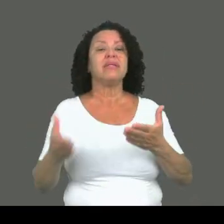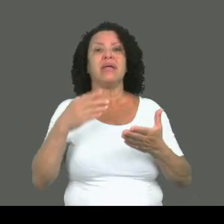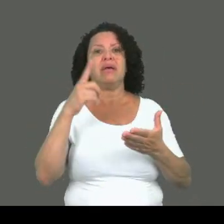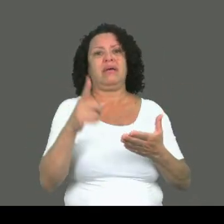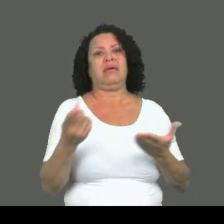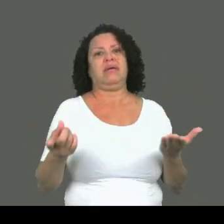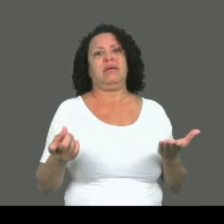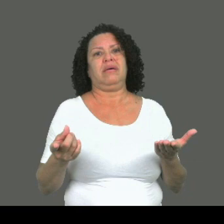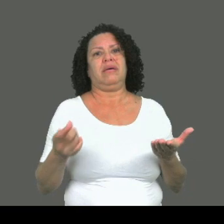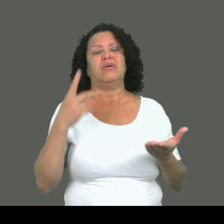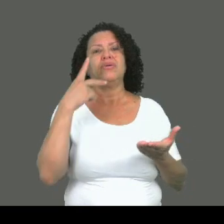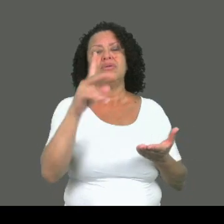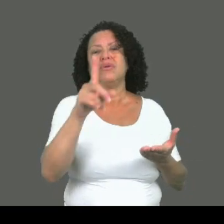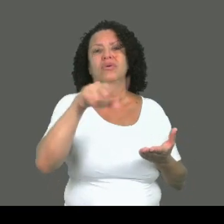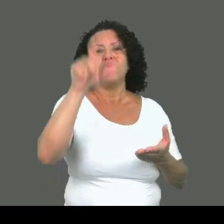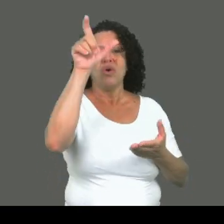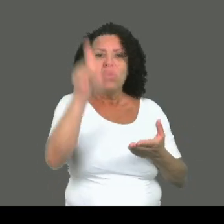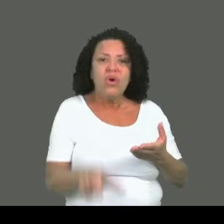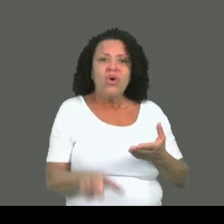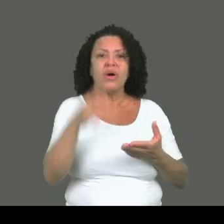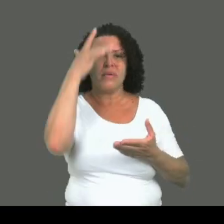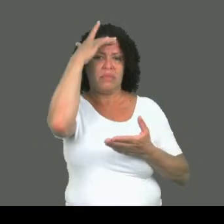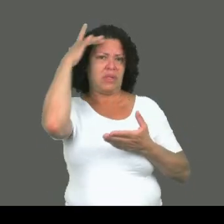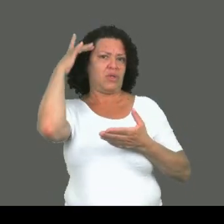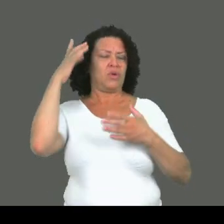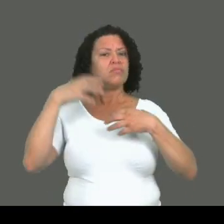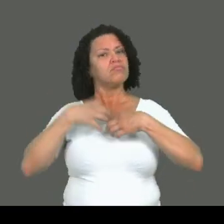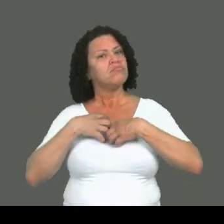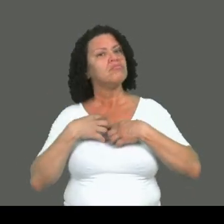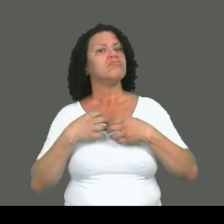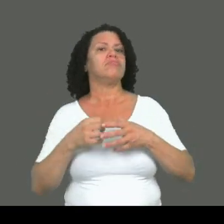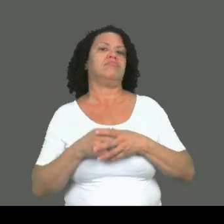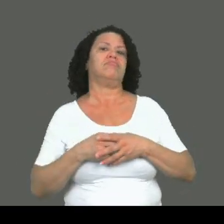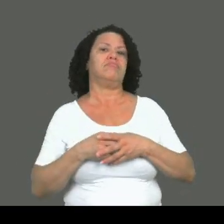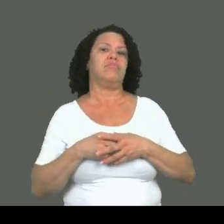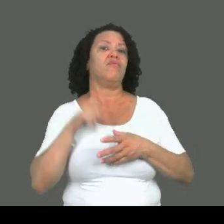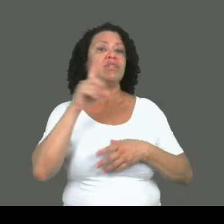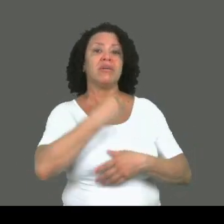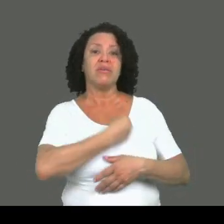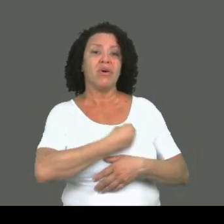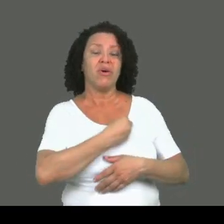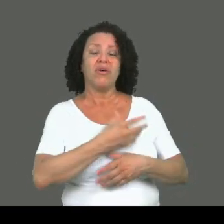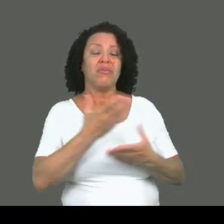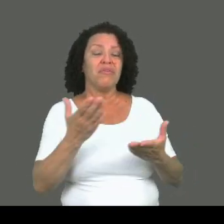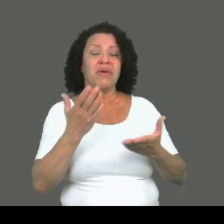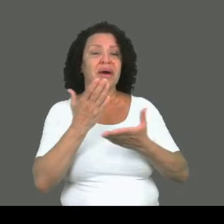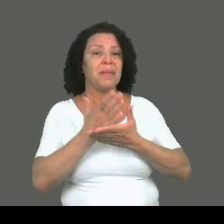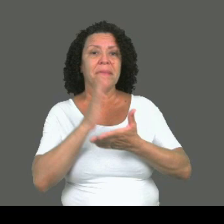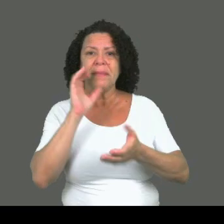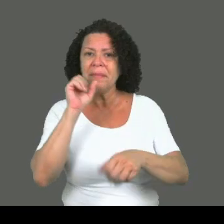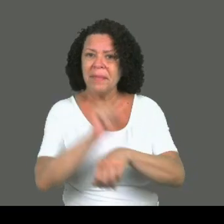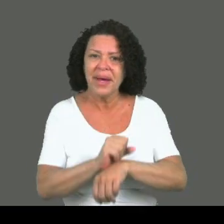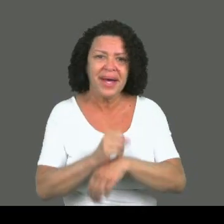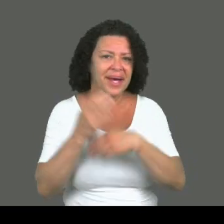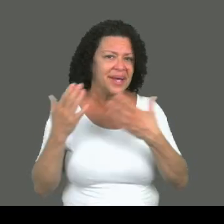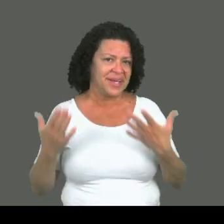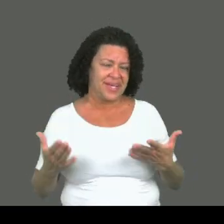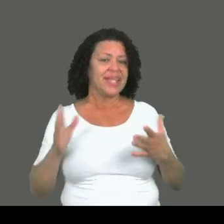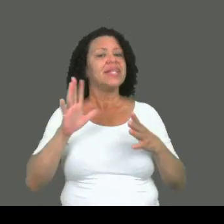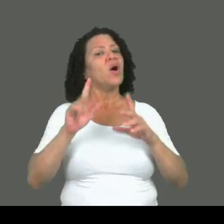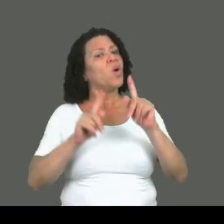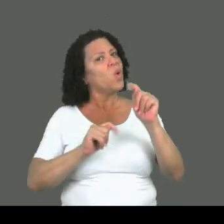por conta disso, você não vai deixar de viver, né, por conta disso. Então,